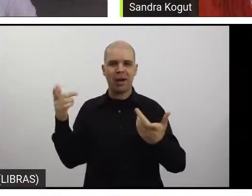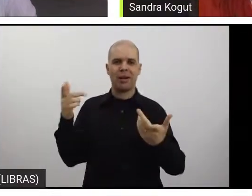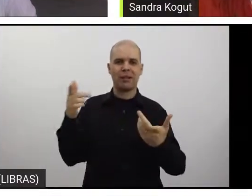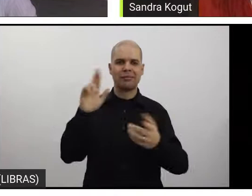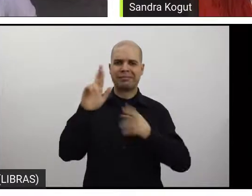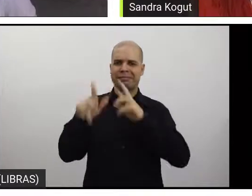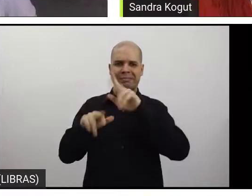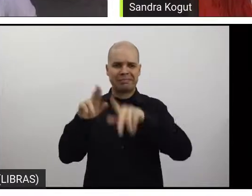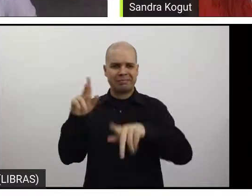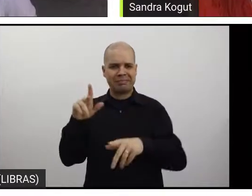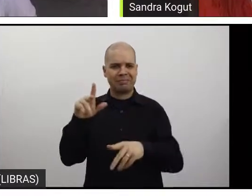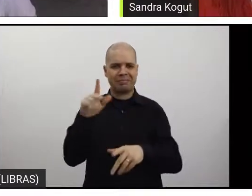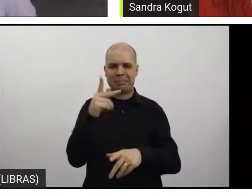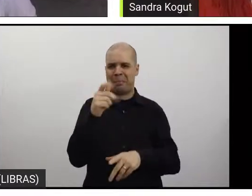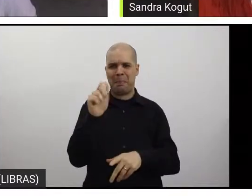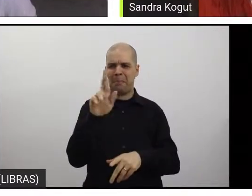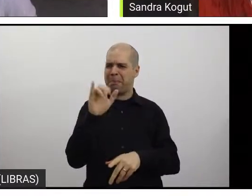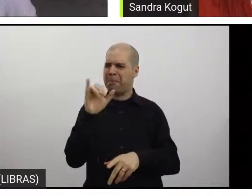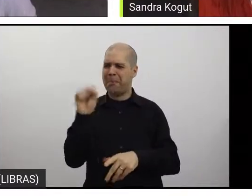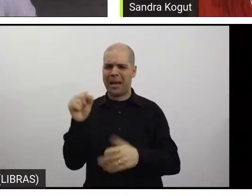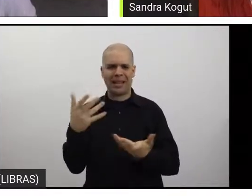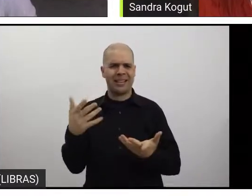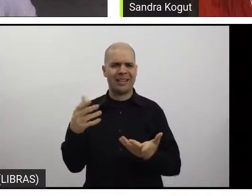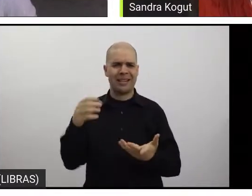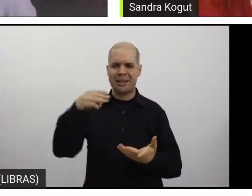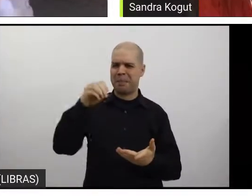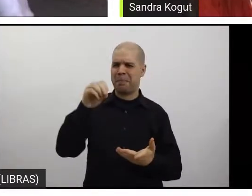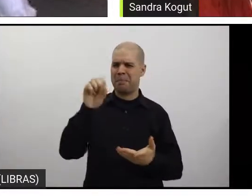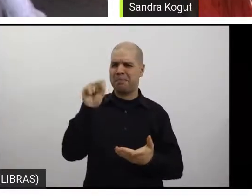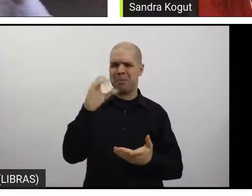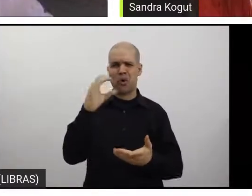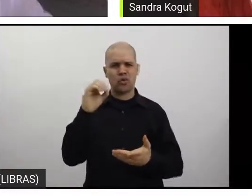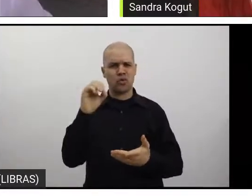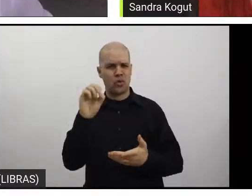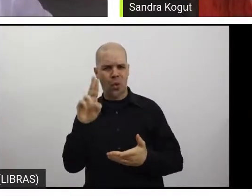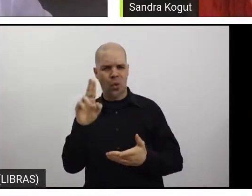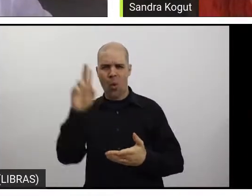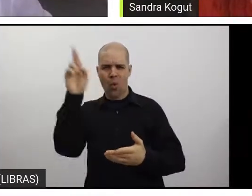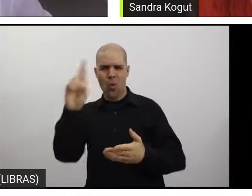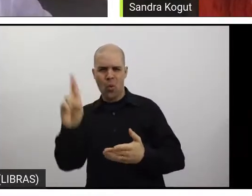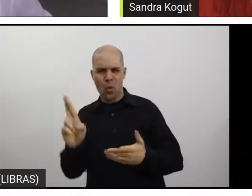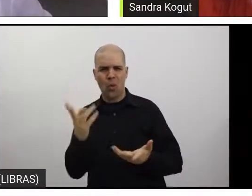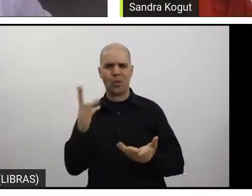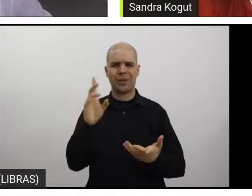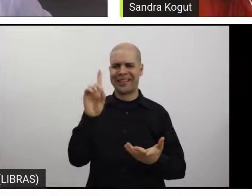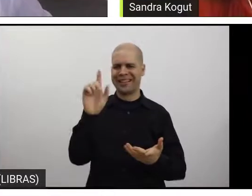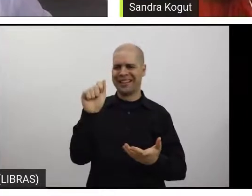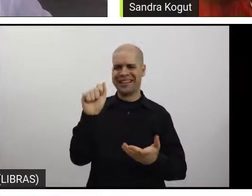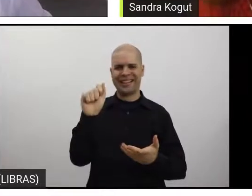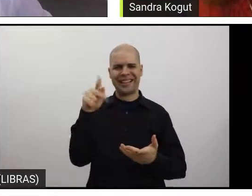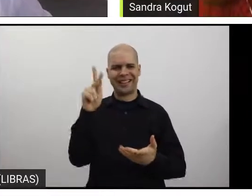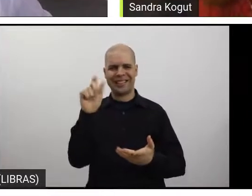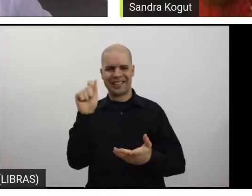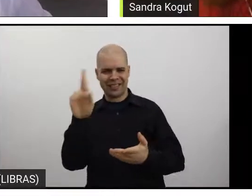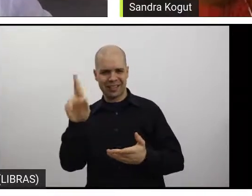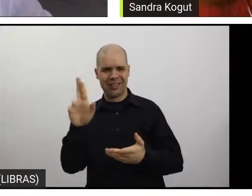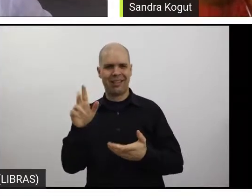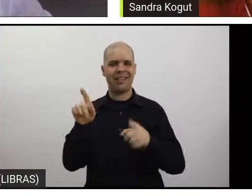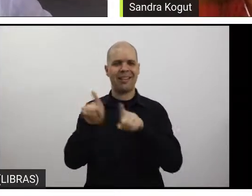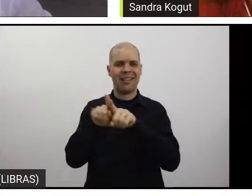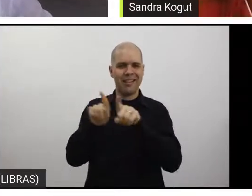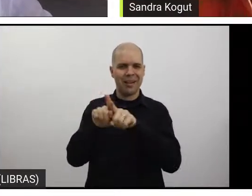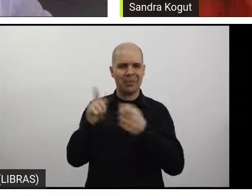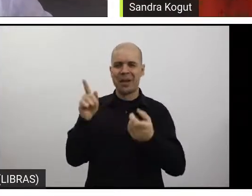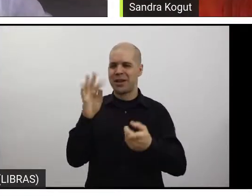Acho que uma. Rio, Paris, Moscou, Dakar, Nova York, Tóquio.